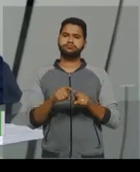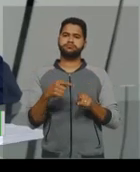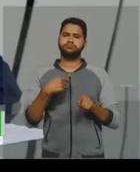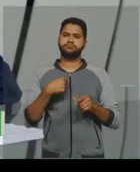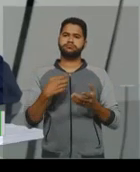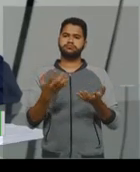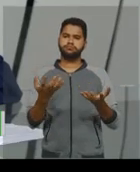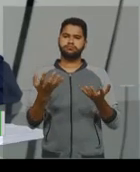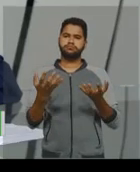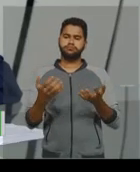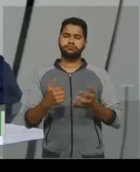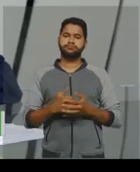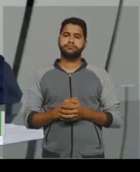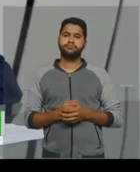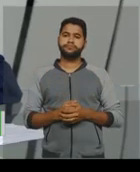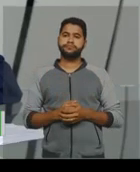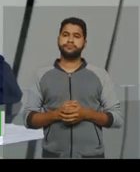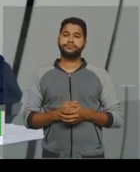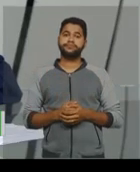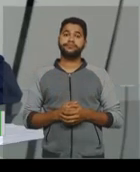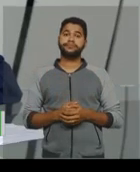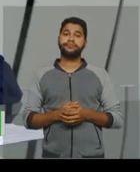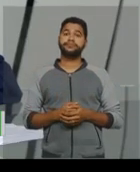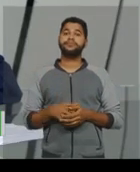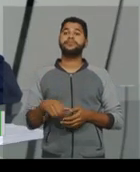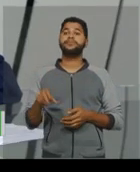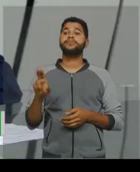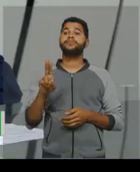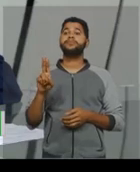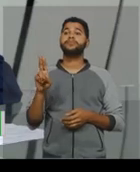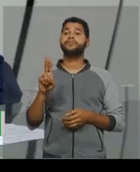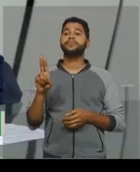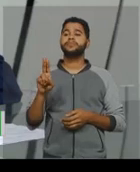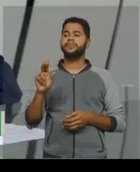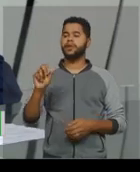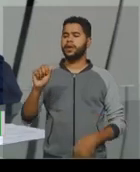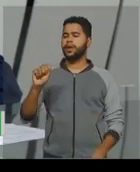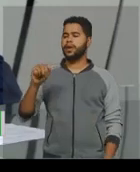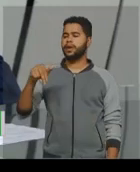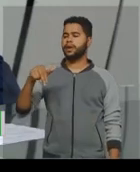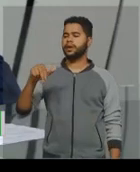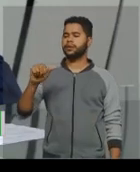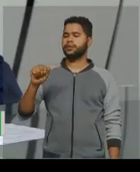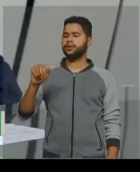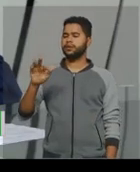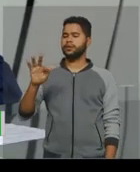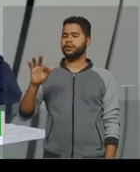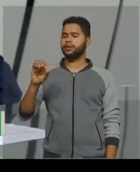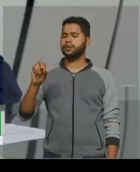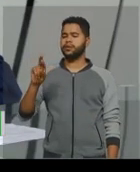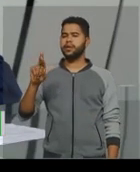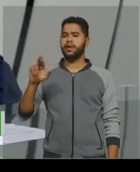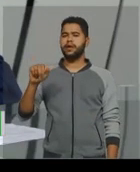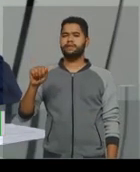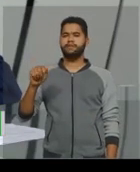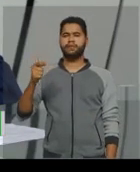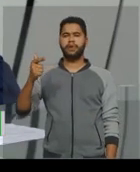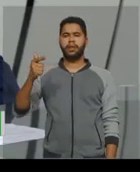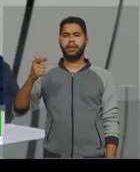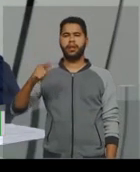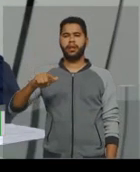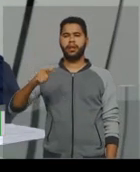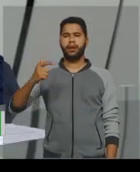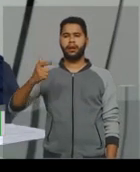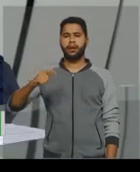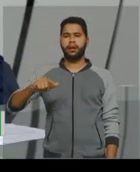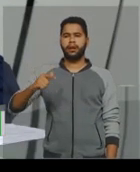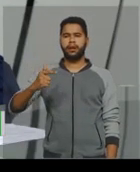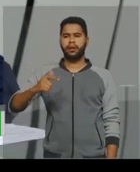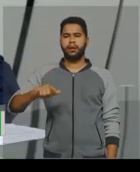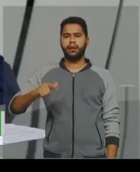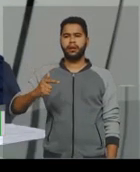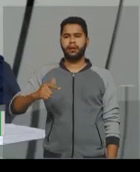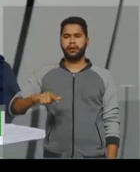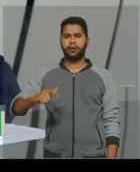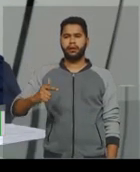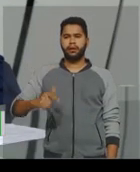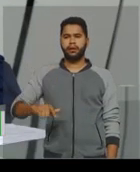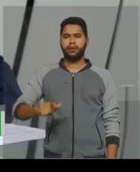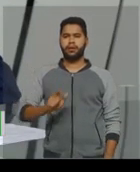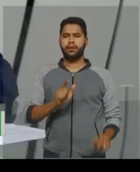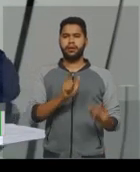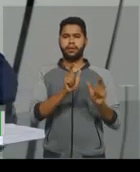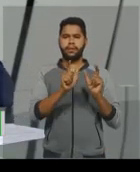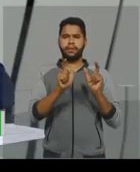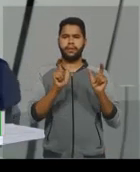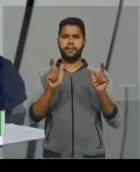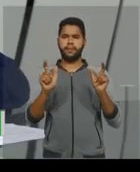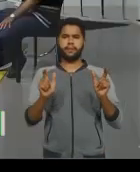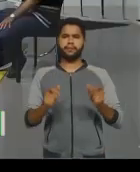quero. Isto é chamado de anáfora, essa repetição das palavras no início